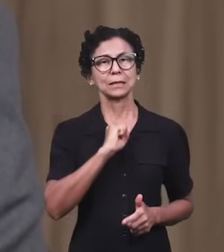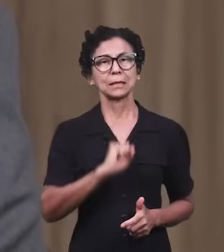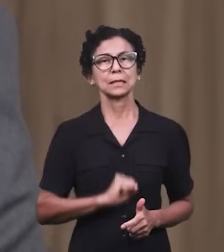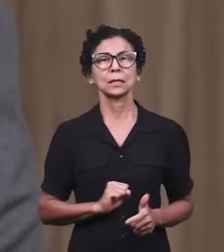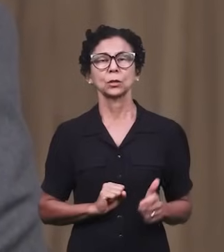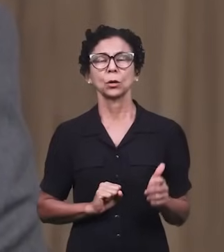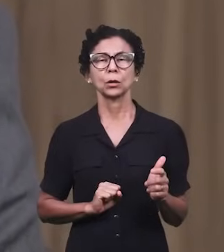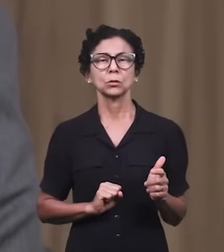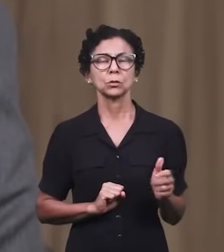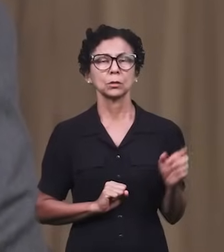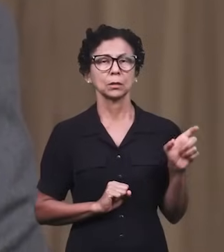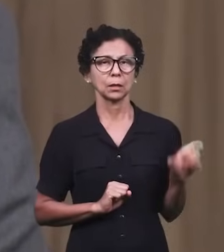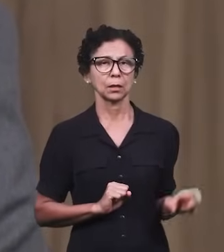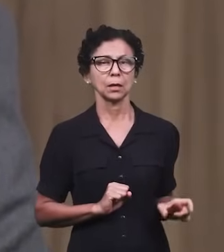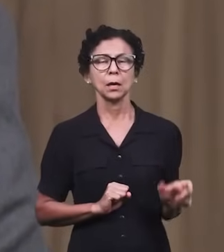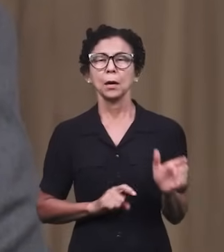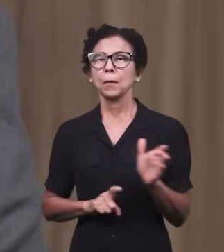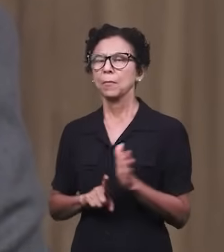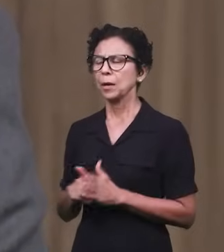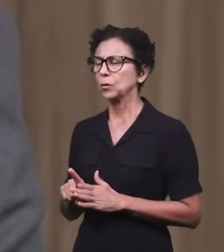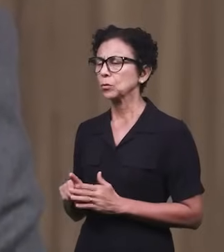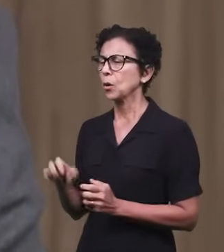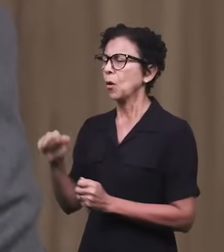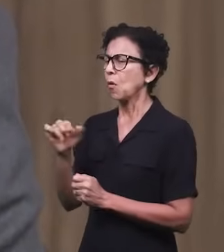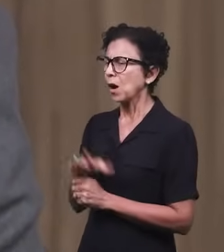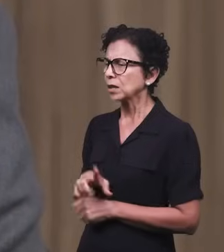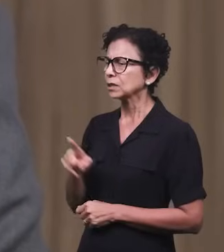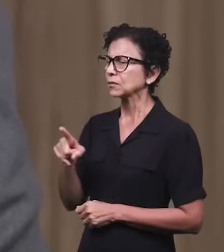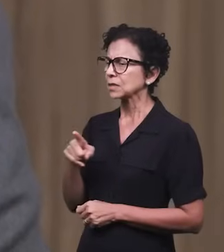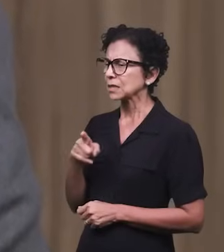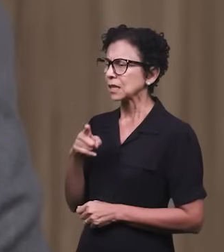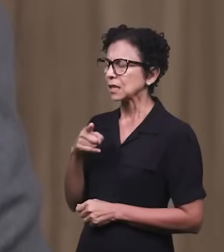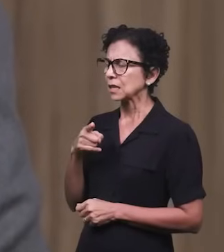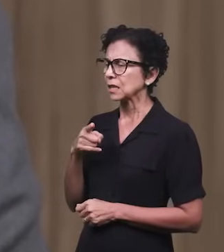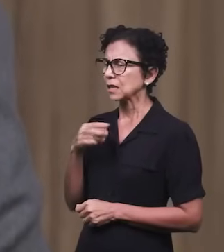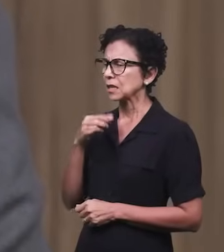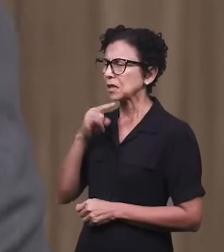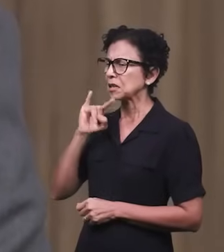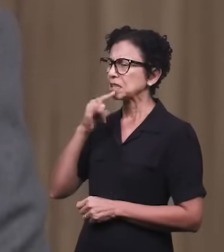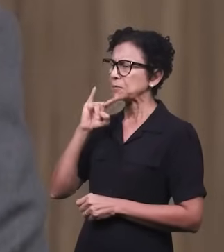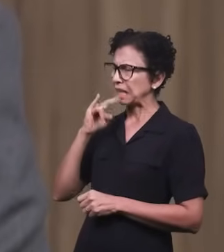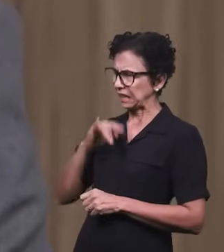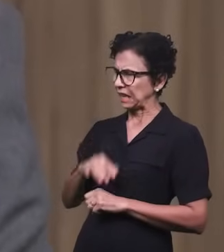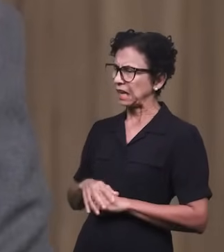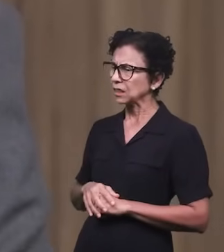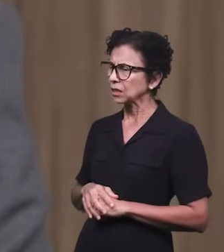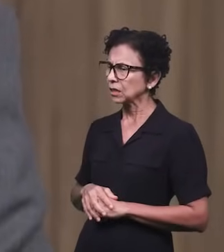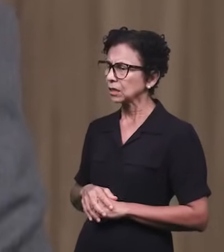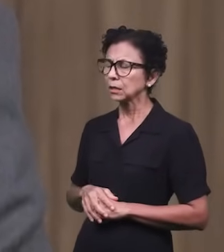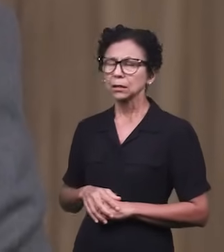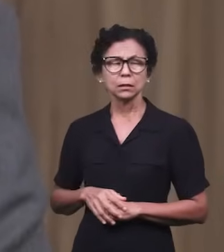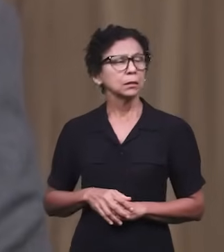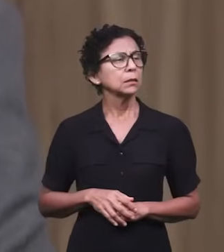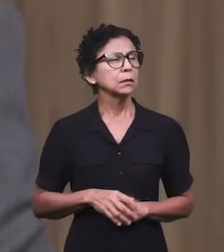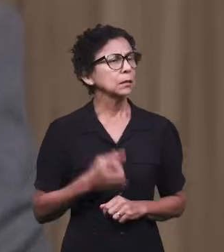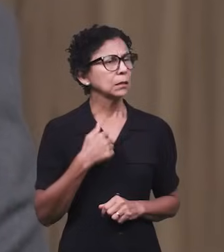estou fazendo, né? Eu sei o que eu estou fazendo. Então, essa postura firme dela aqui, mesmo